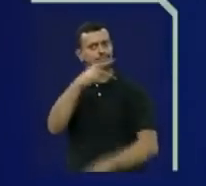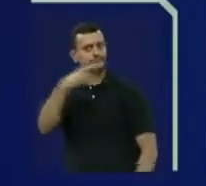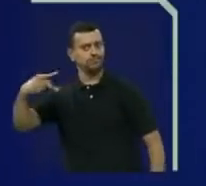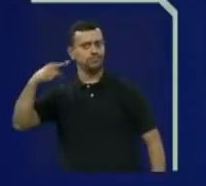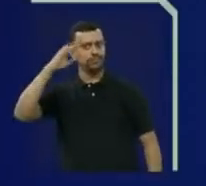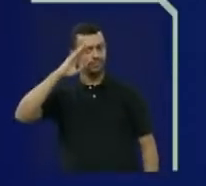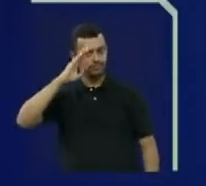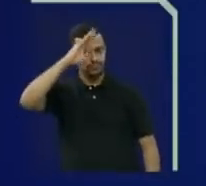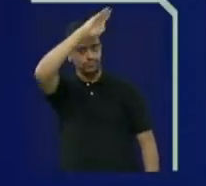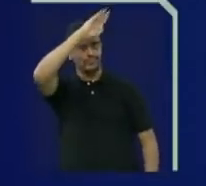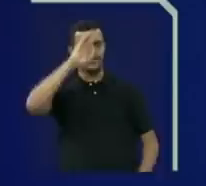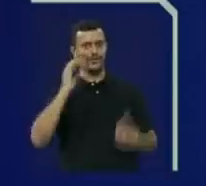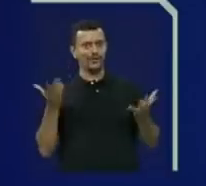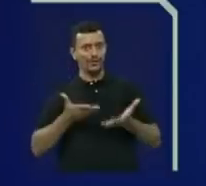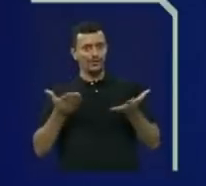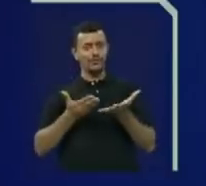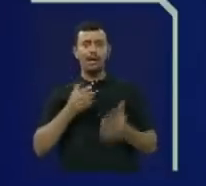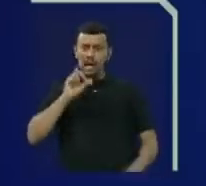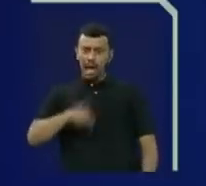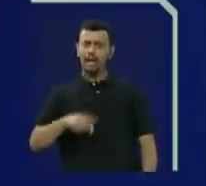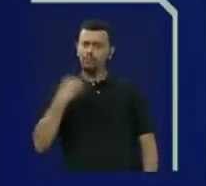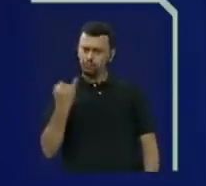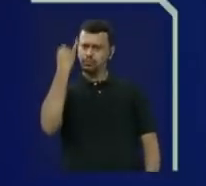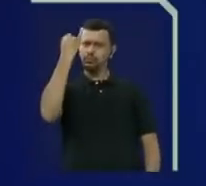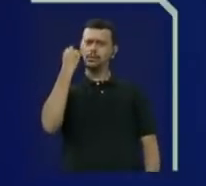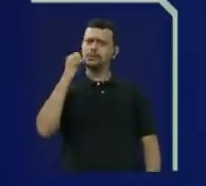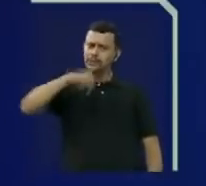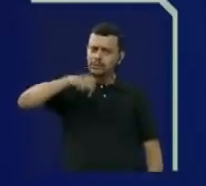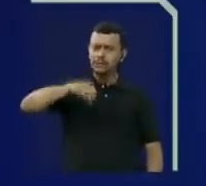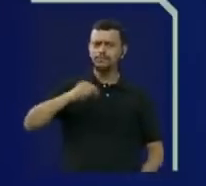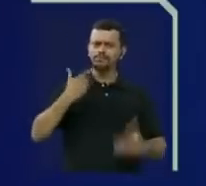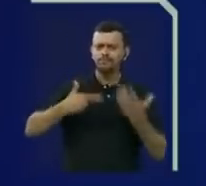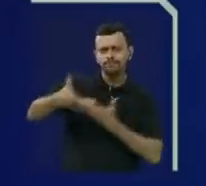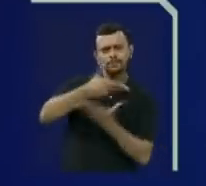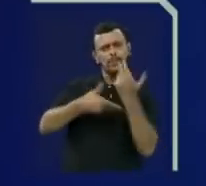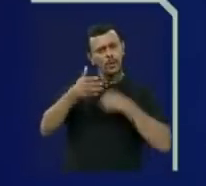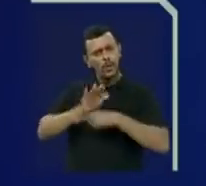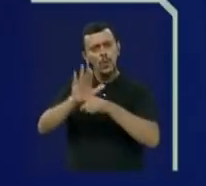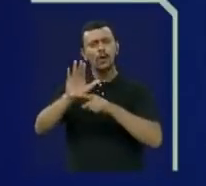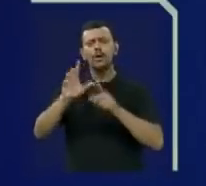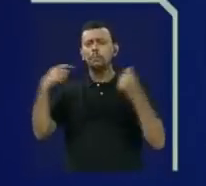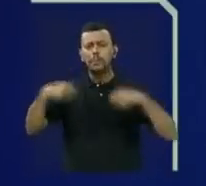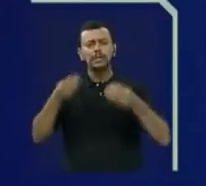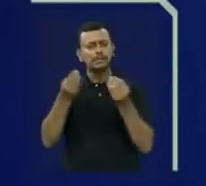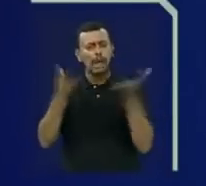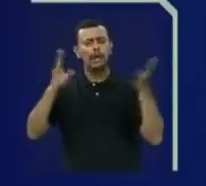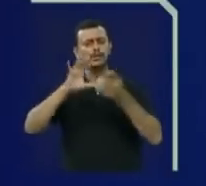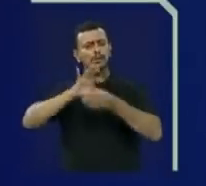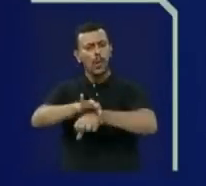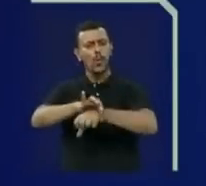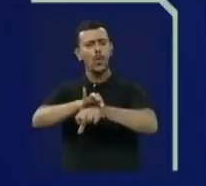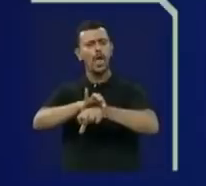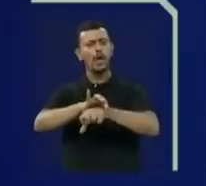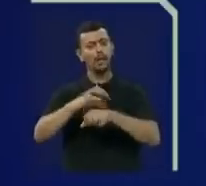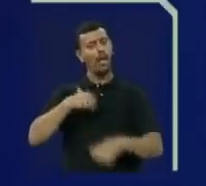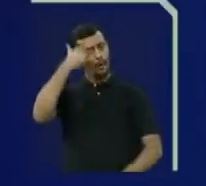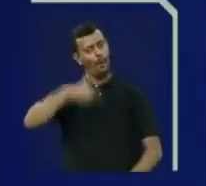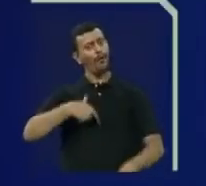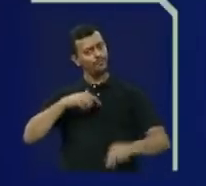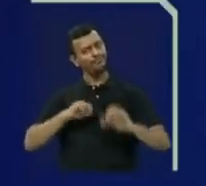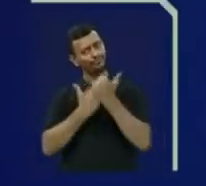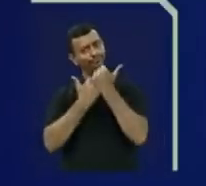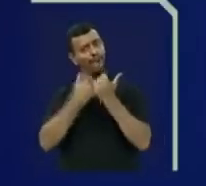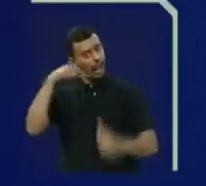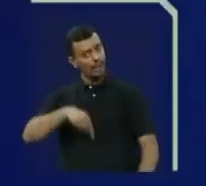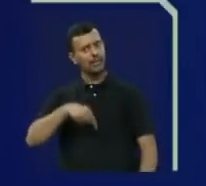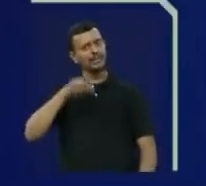Jair Bolsonaro. É importante que tenhamos condição de segurança para todos, e é isso que eu vou fazer. Eu, aqui no Estado de